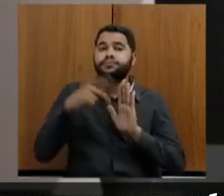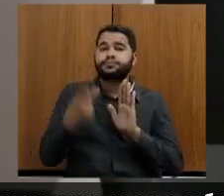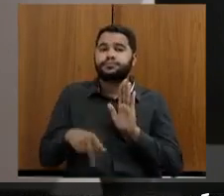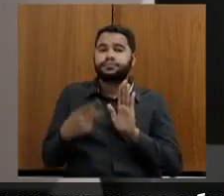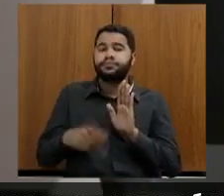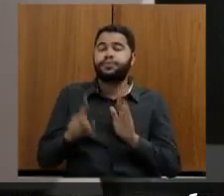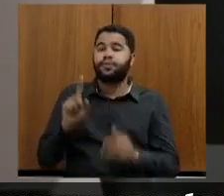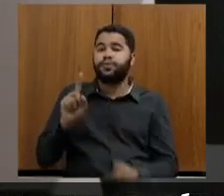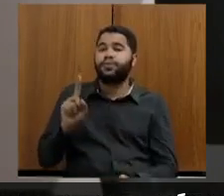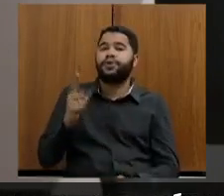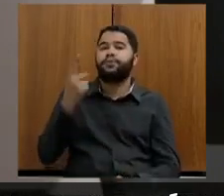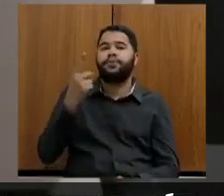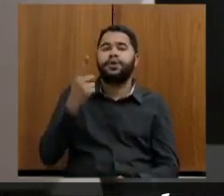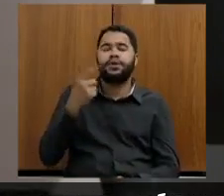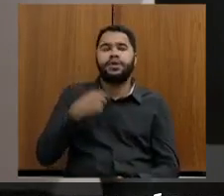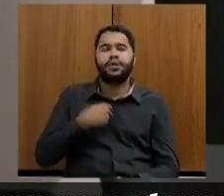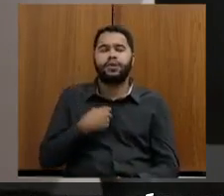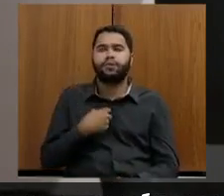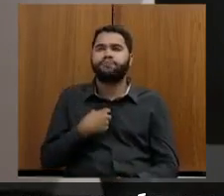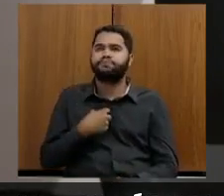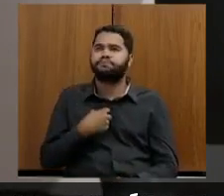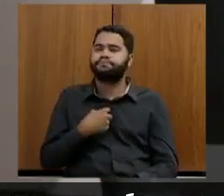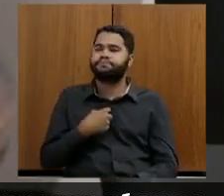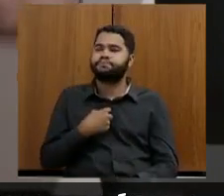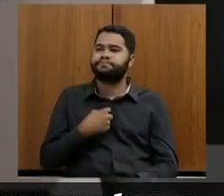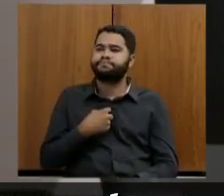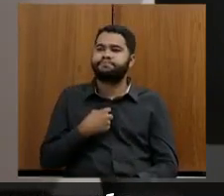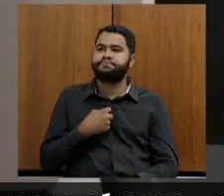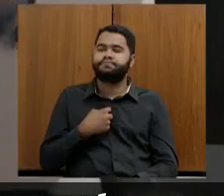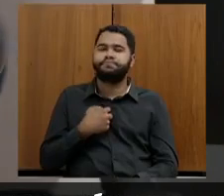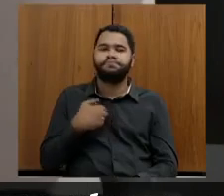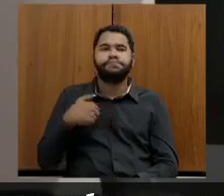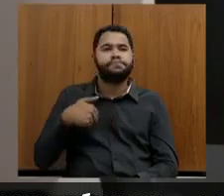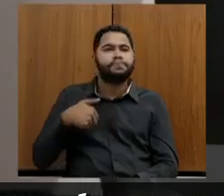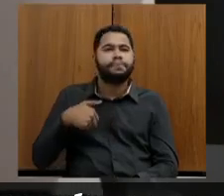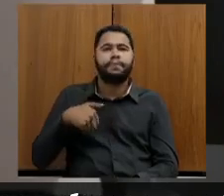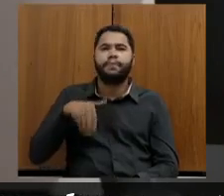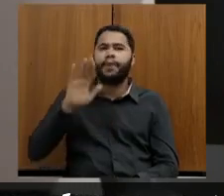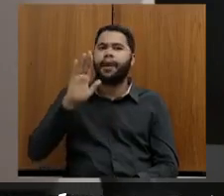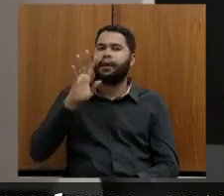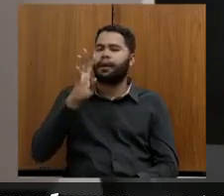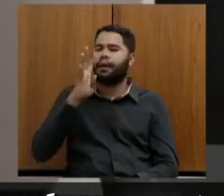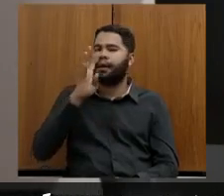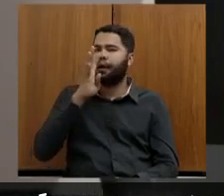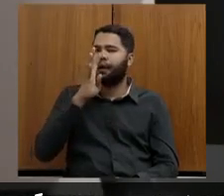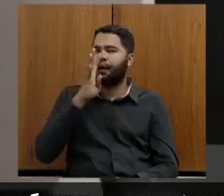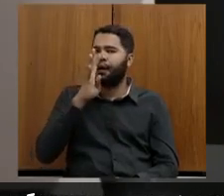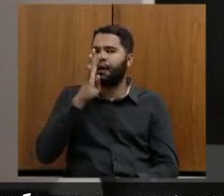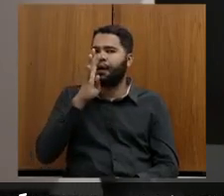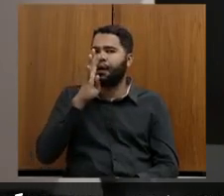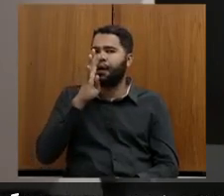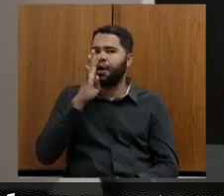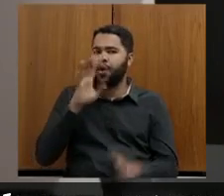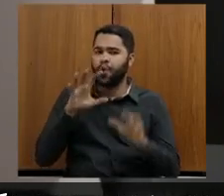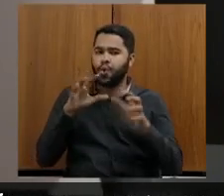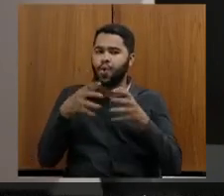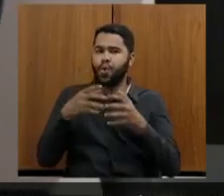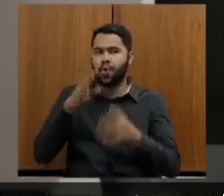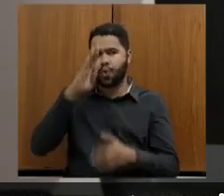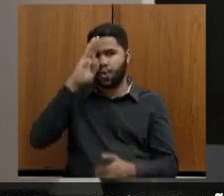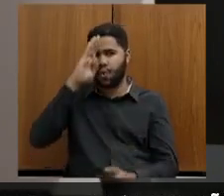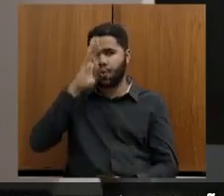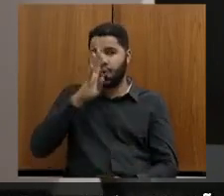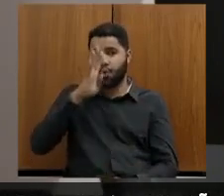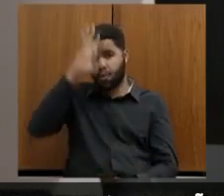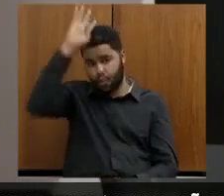aqui no primeiro batalhão que eu fiquei mais ainda admirado com o que o corpo de bombeiros faz e